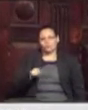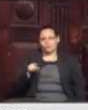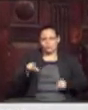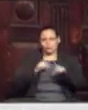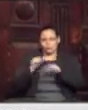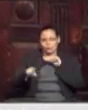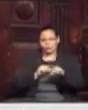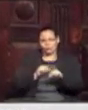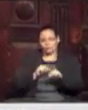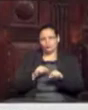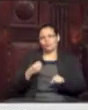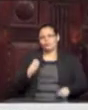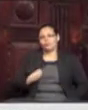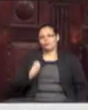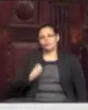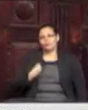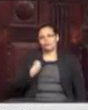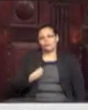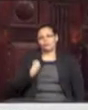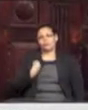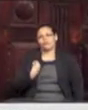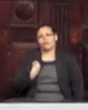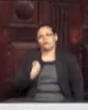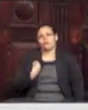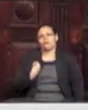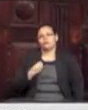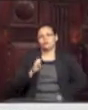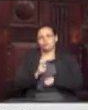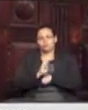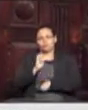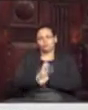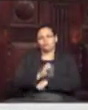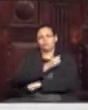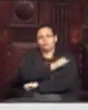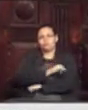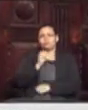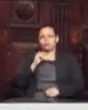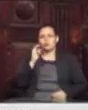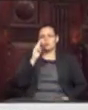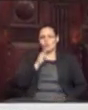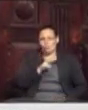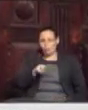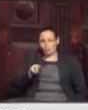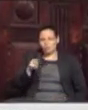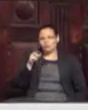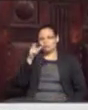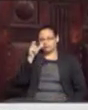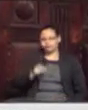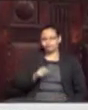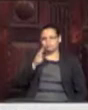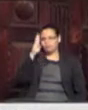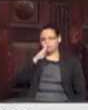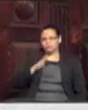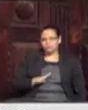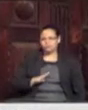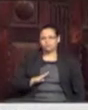optaram por viver neste Estado do Rio de Janeiro, se estivesse olhando para os brasileiros que moram nos